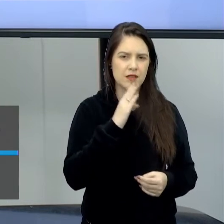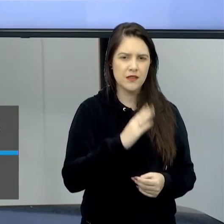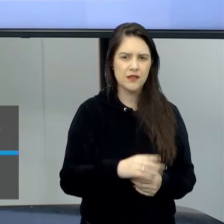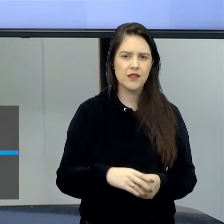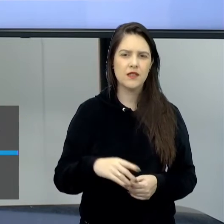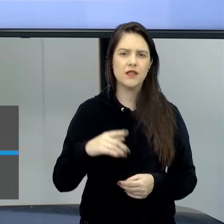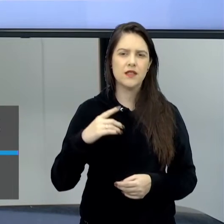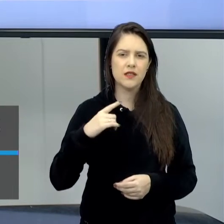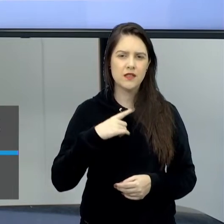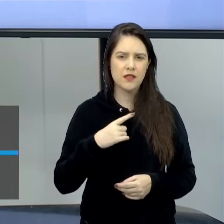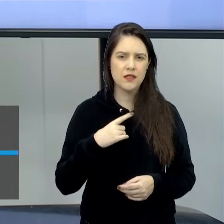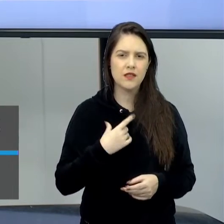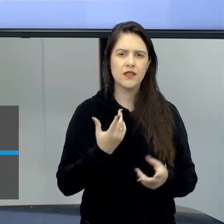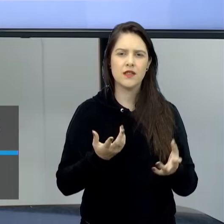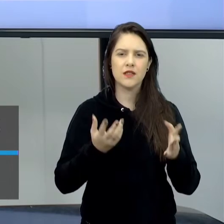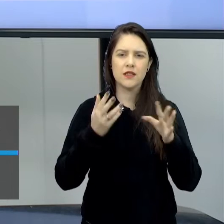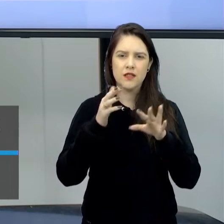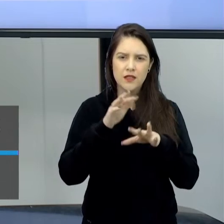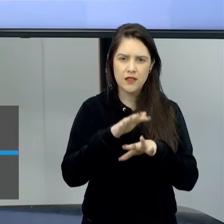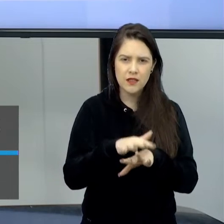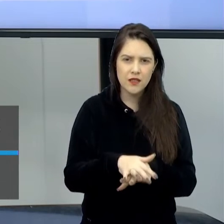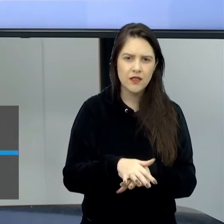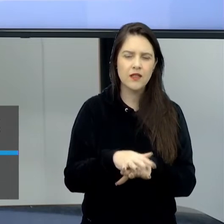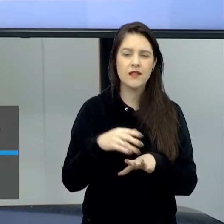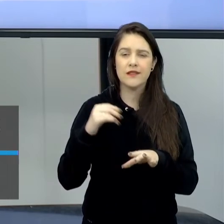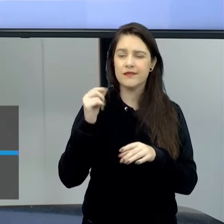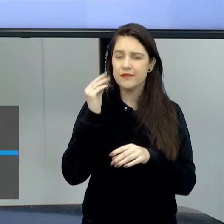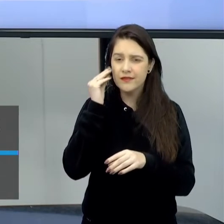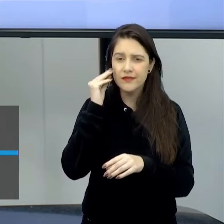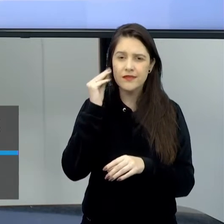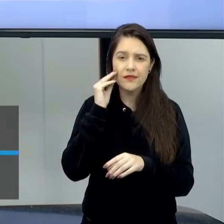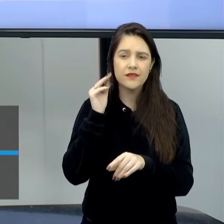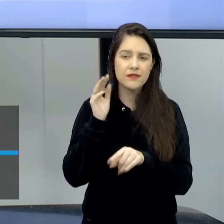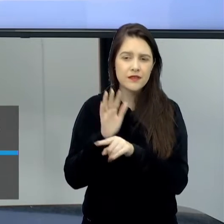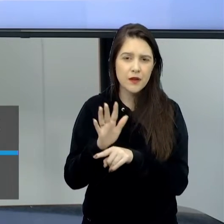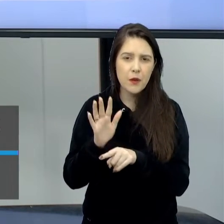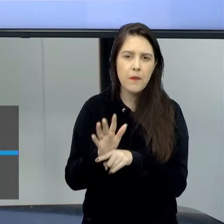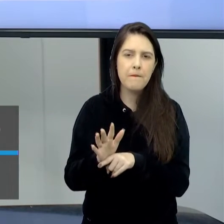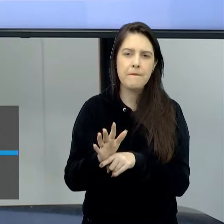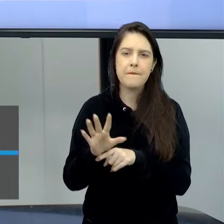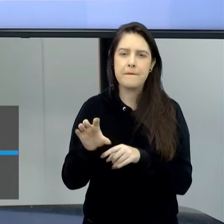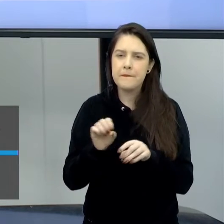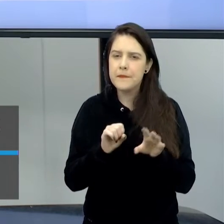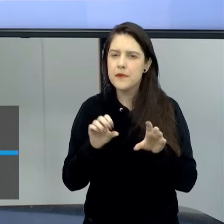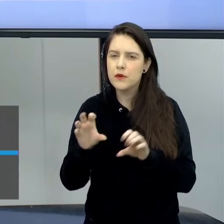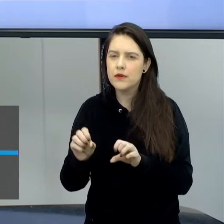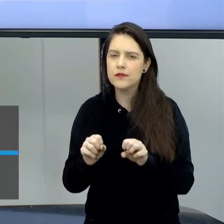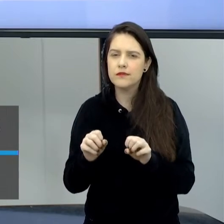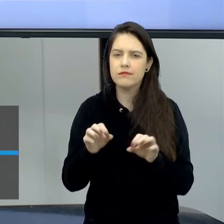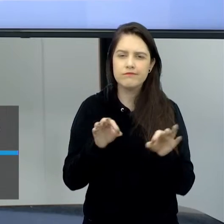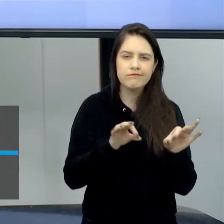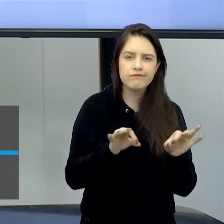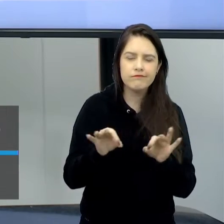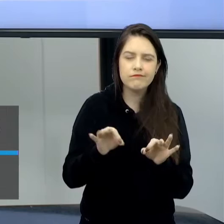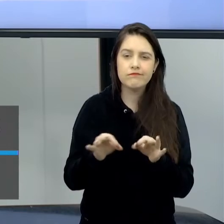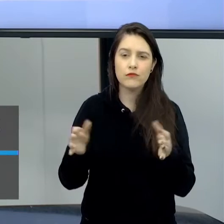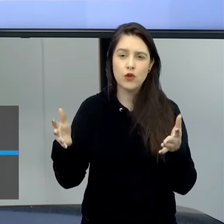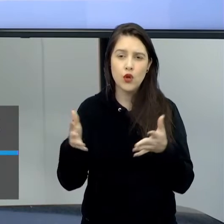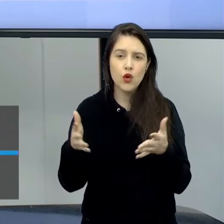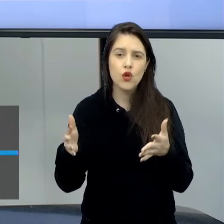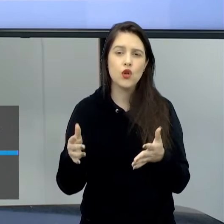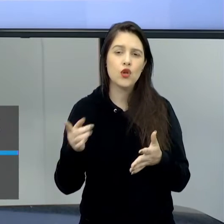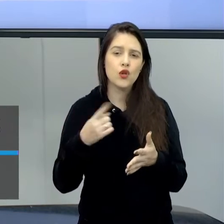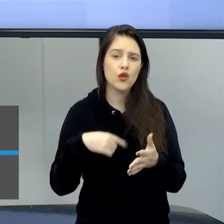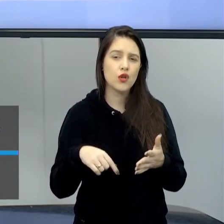com uma infância mais sofrida, que sempre ajudaram os pais e que conseguiram hoje ter o seu